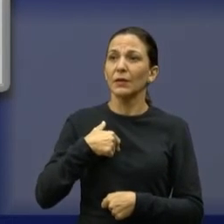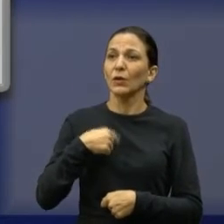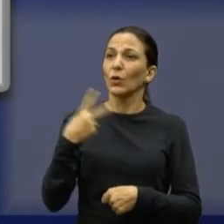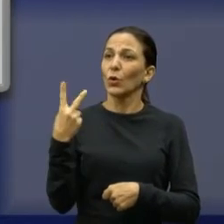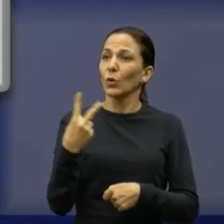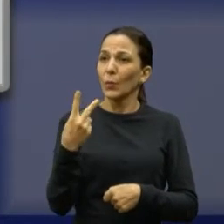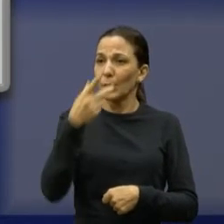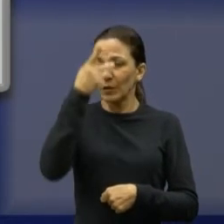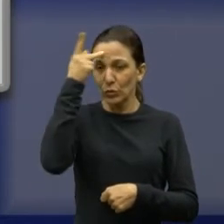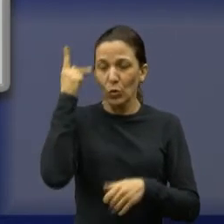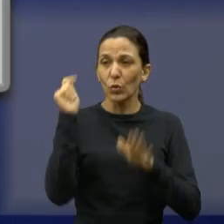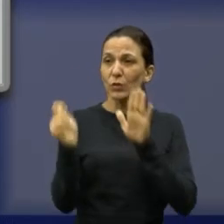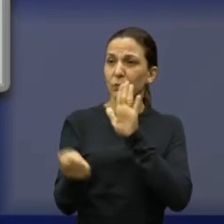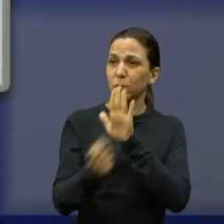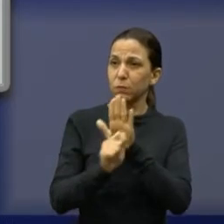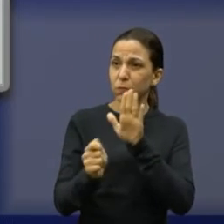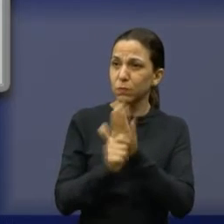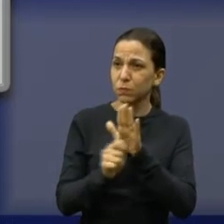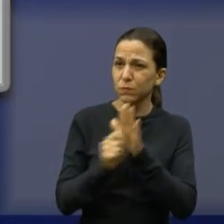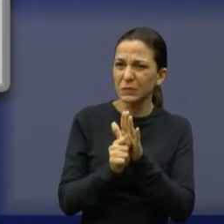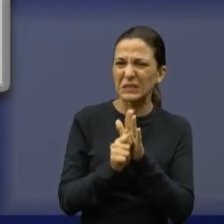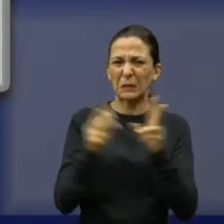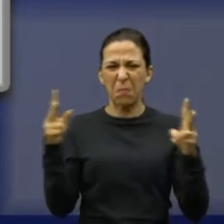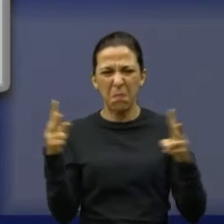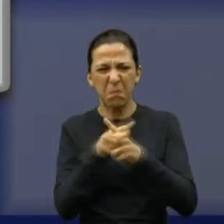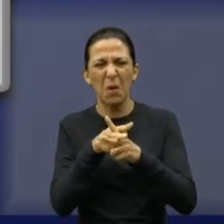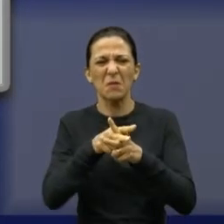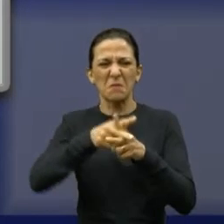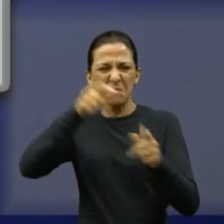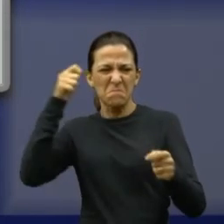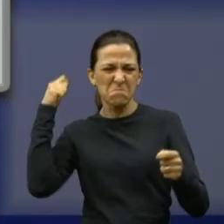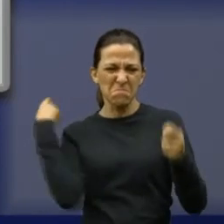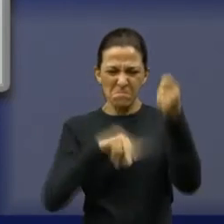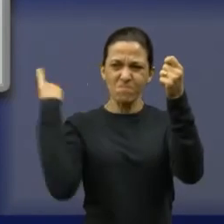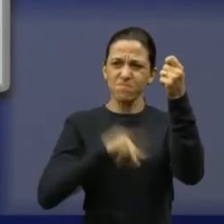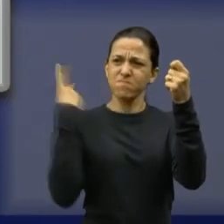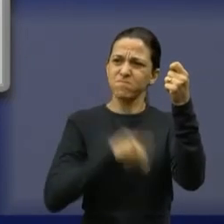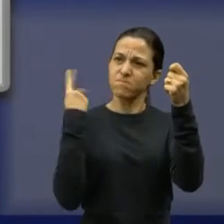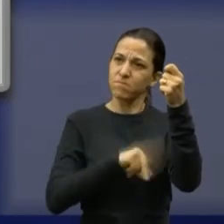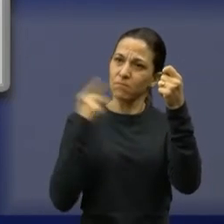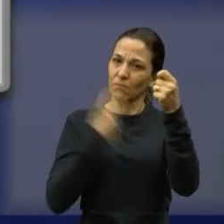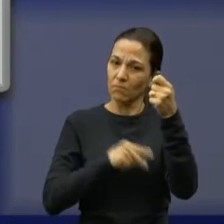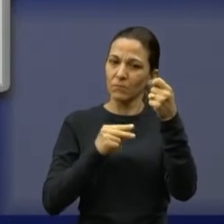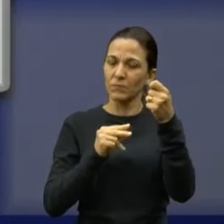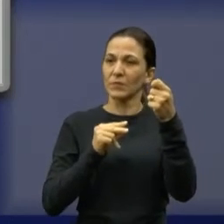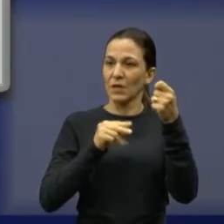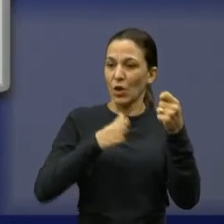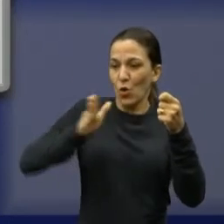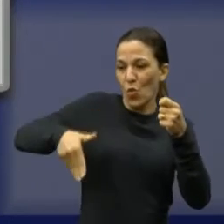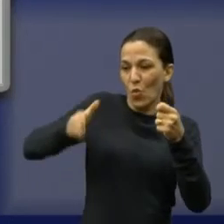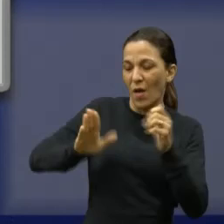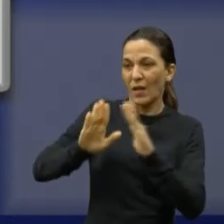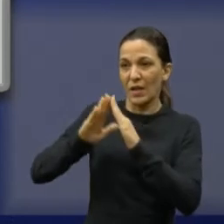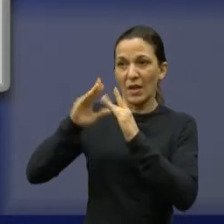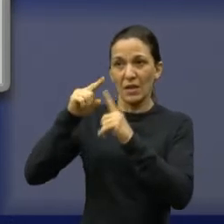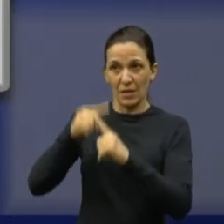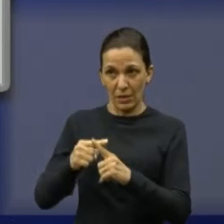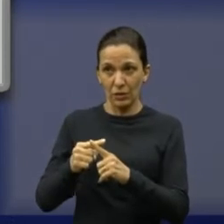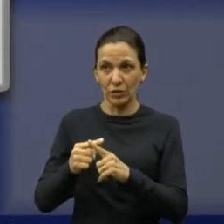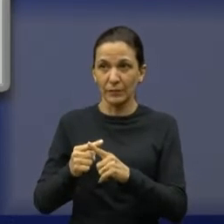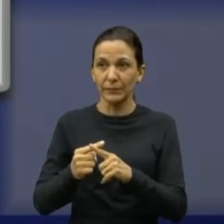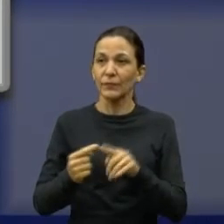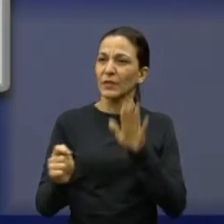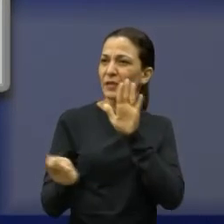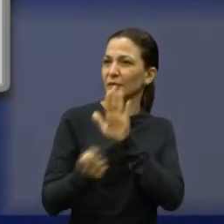muitos dependentes químicos se agredirem a pauladas na porta lateral da igreja. Mesmos dependentes,